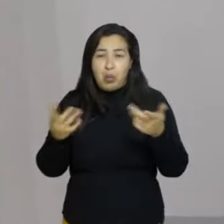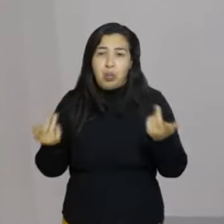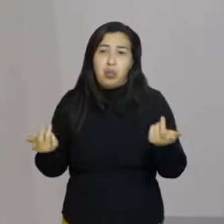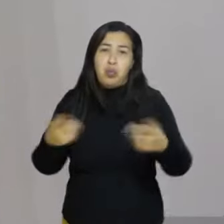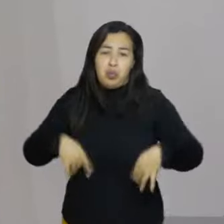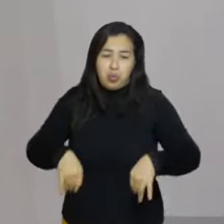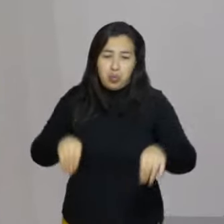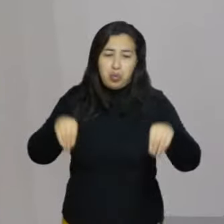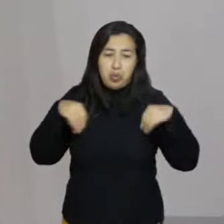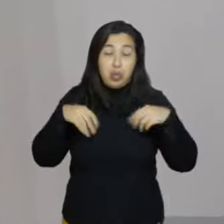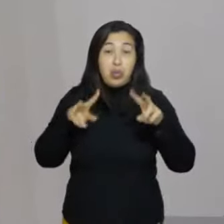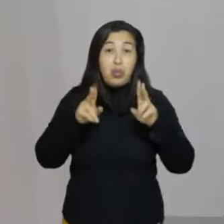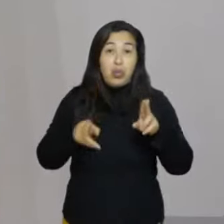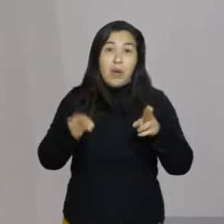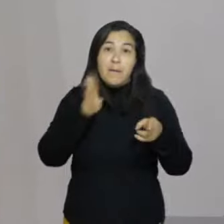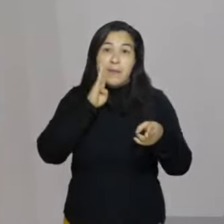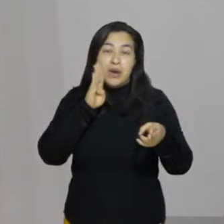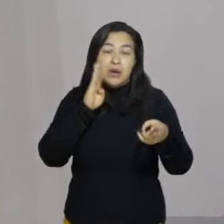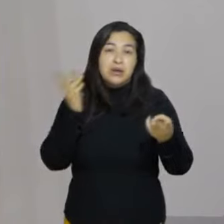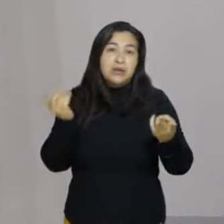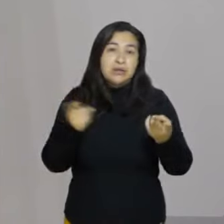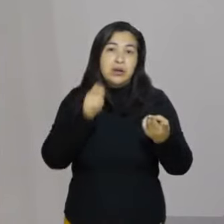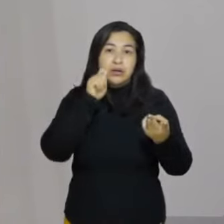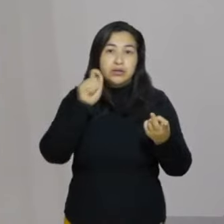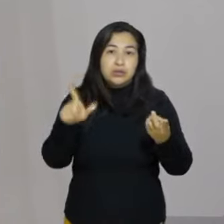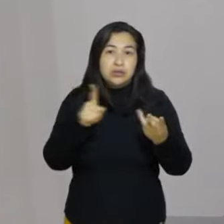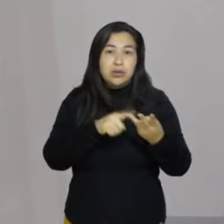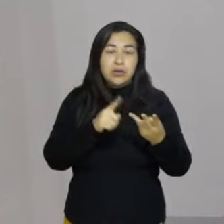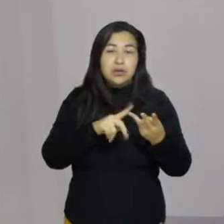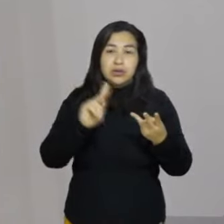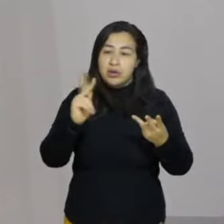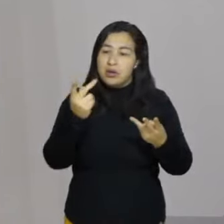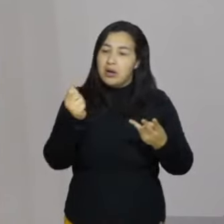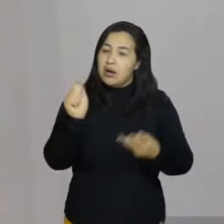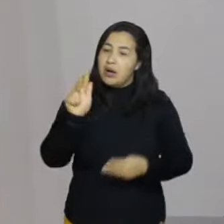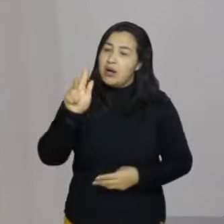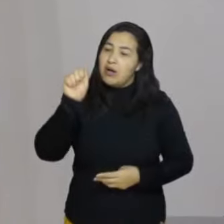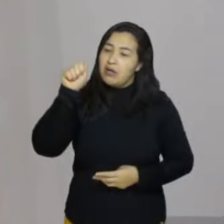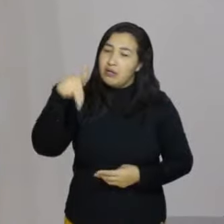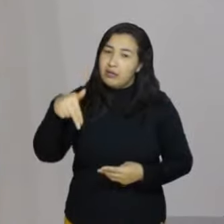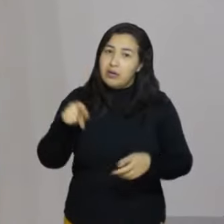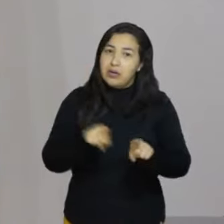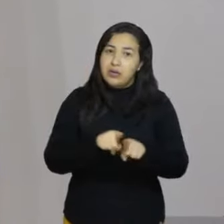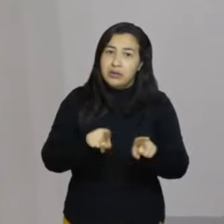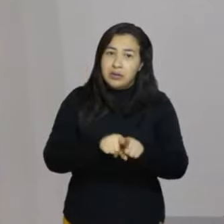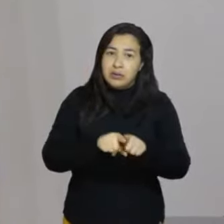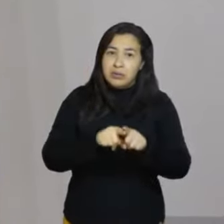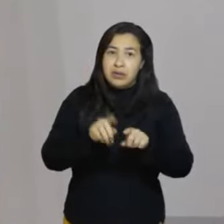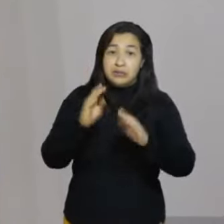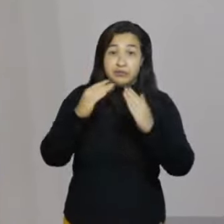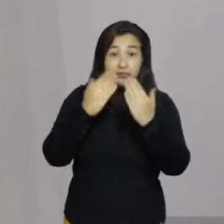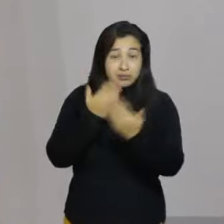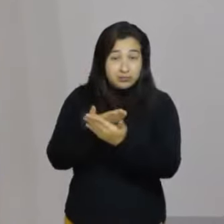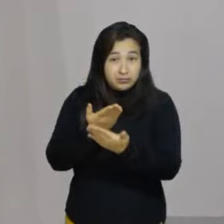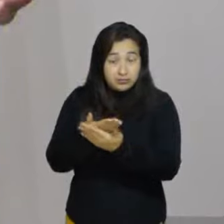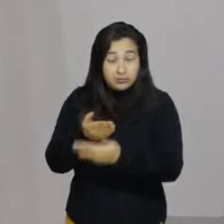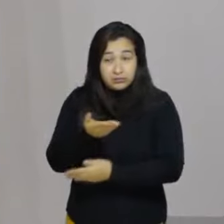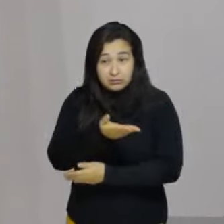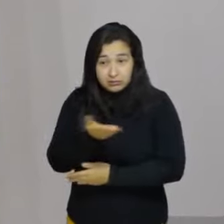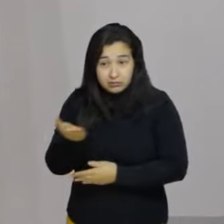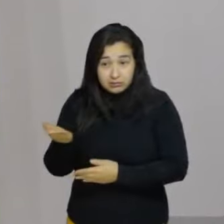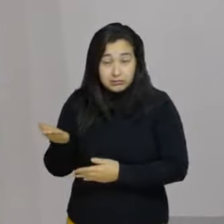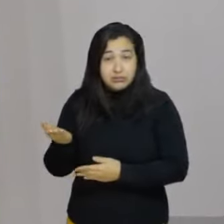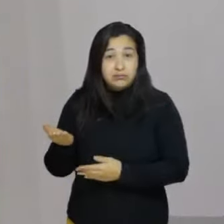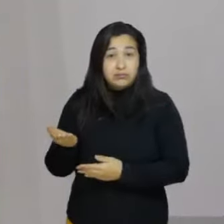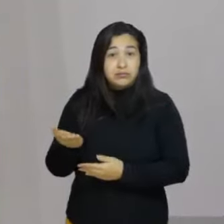Belanda, a Avan, o COC, a MSU Transportes, a Vocan, escolas também de Santa Catarina que têm ajudado